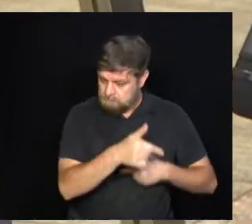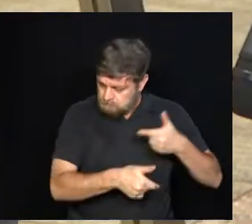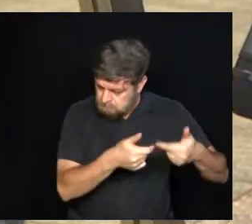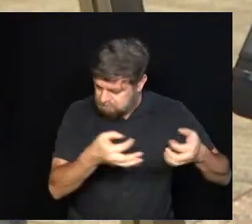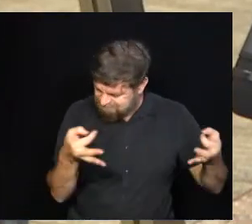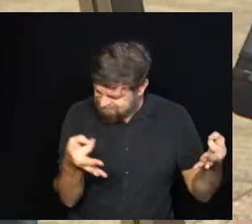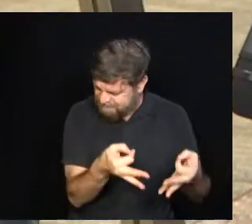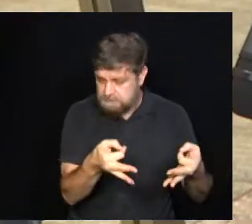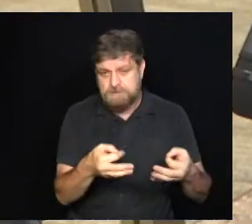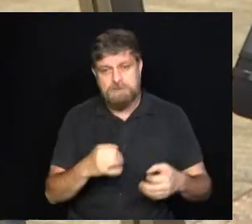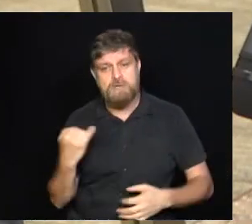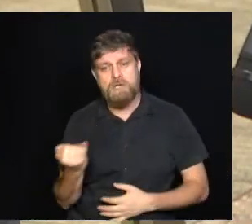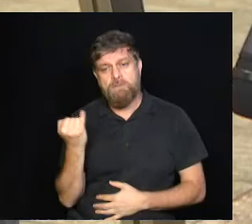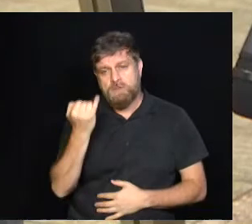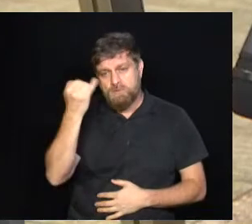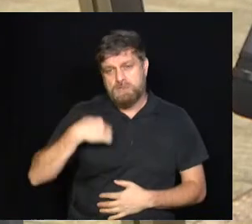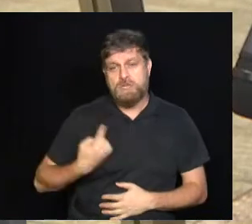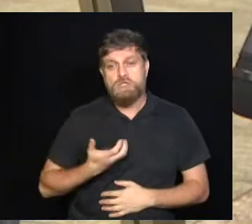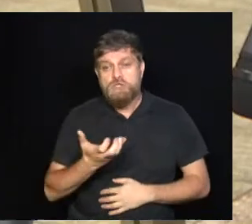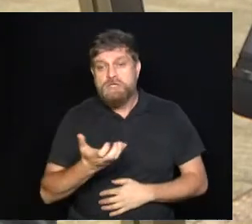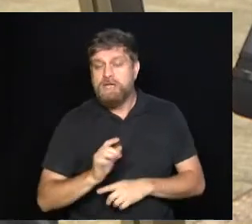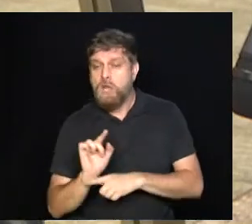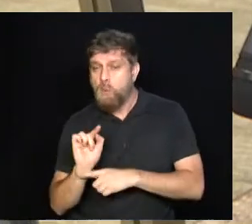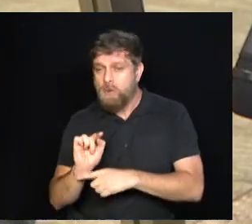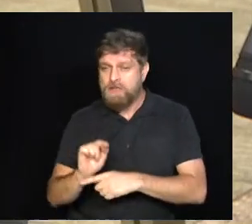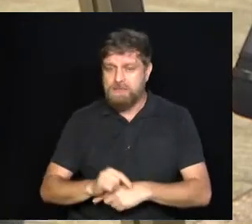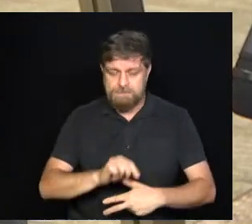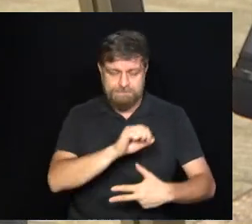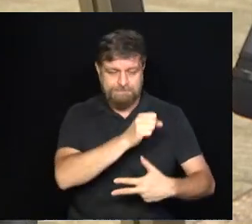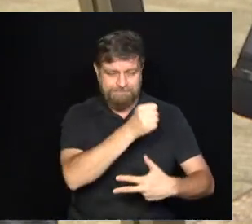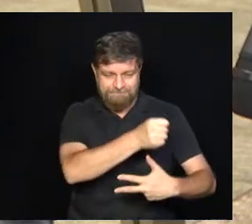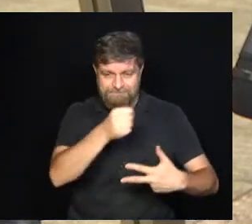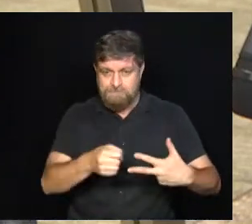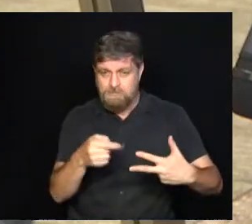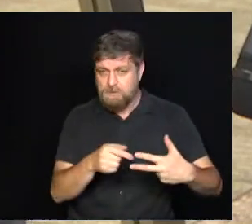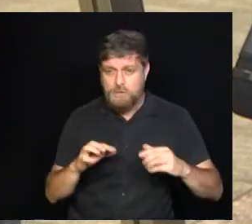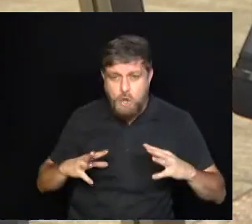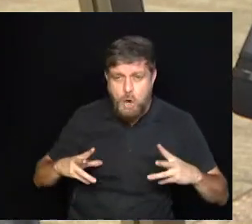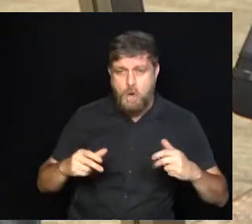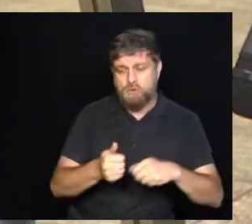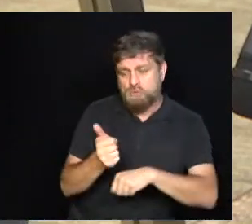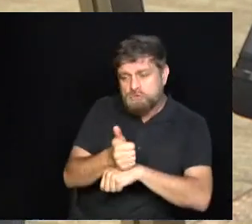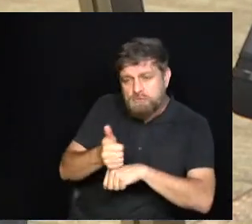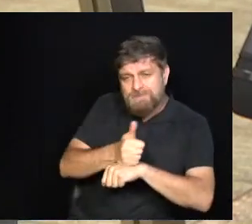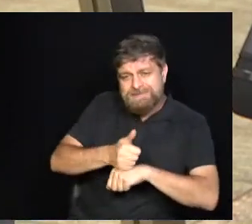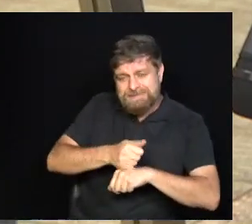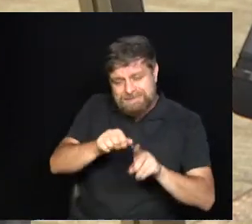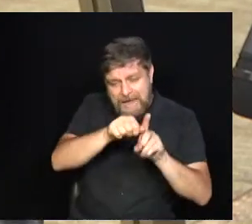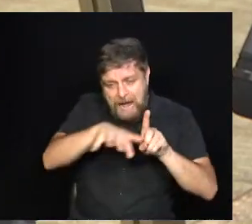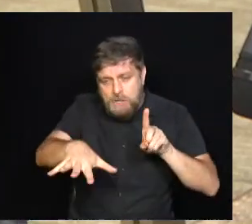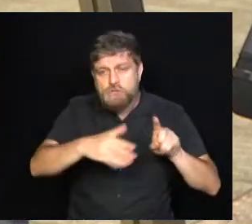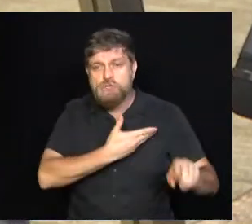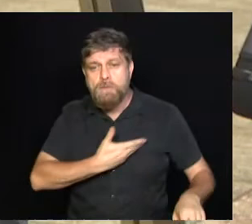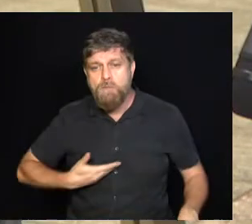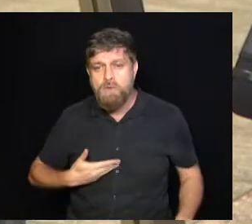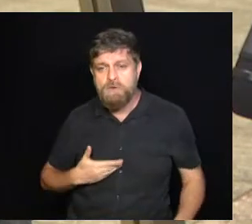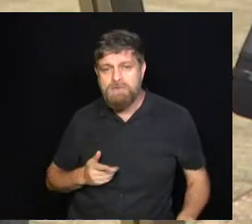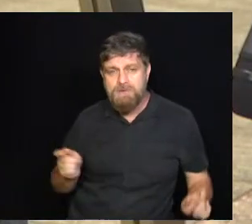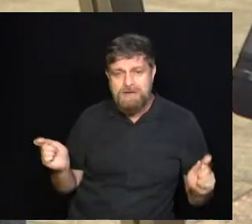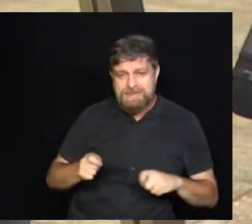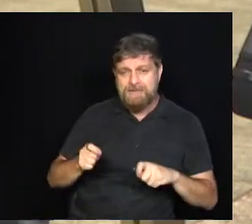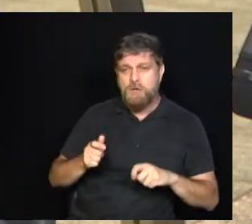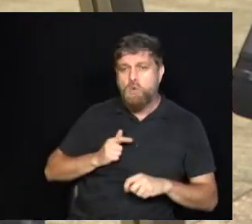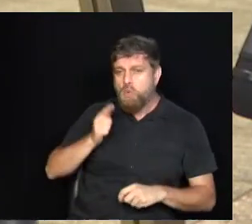muito importante, e a gente quer exatamente que todos esses atores, que todos esses agentes públicos possam estar cada vez